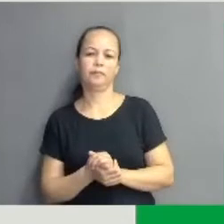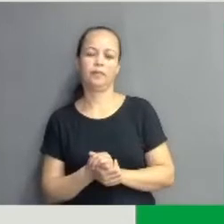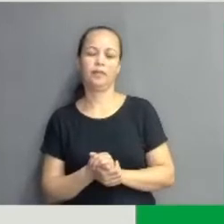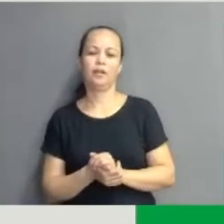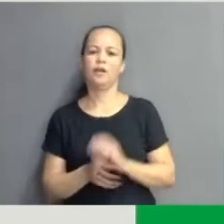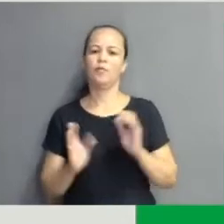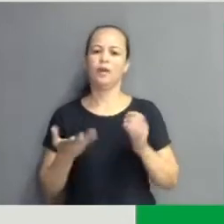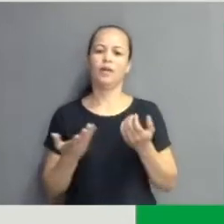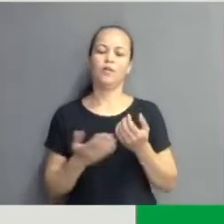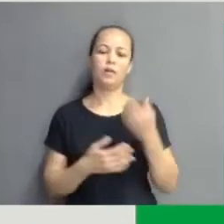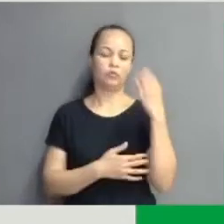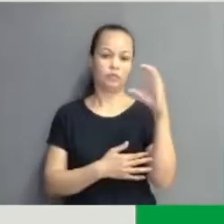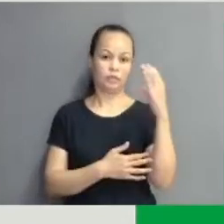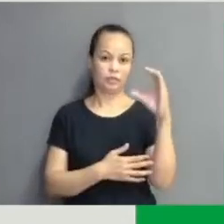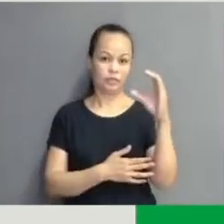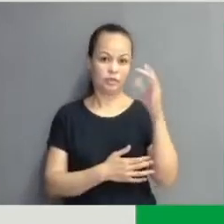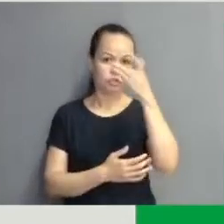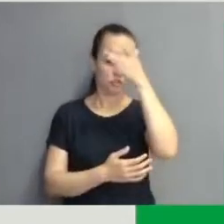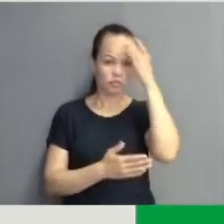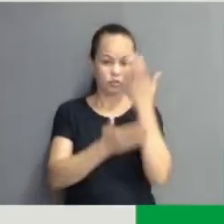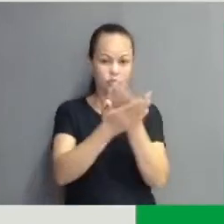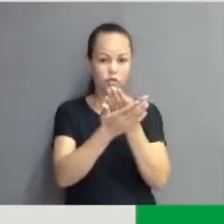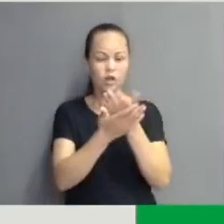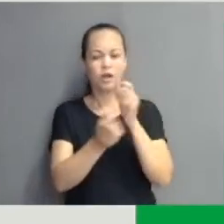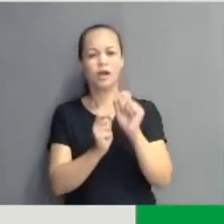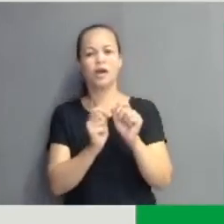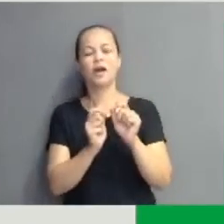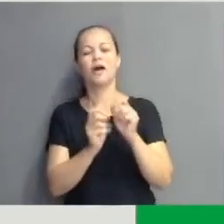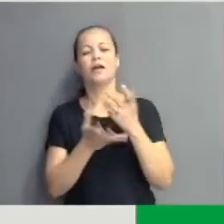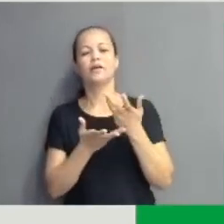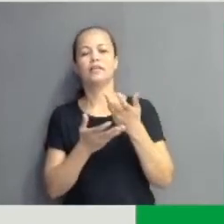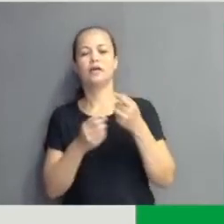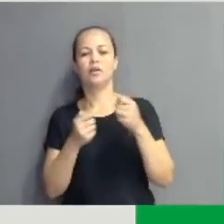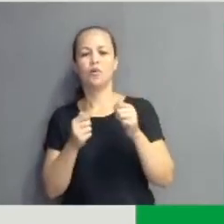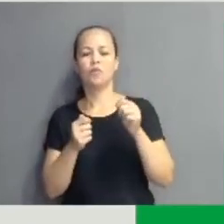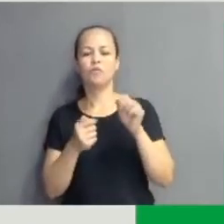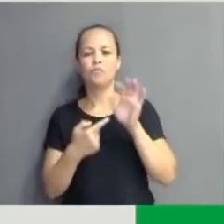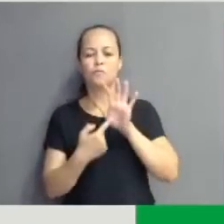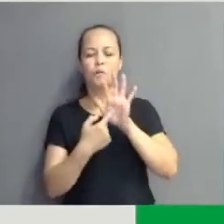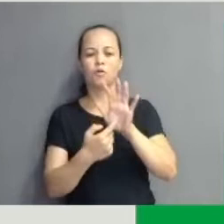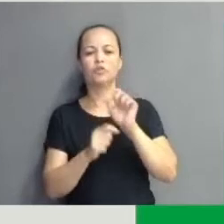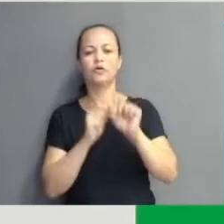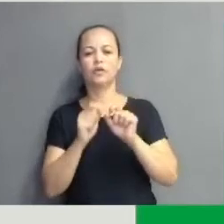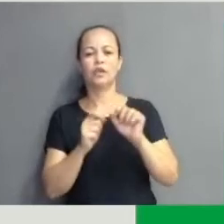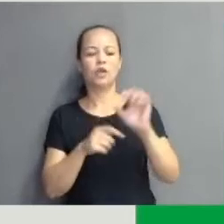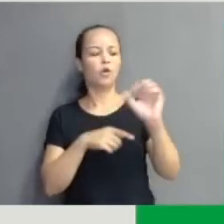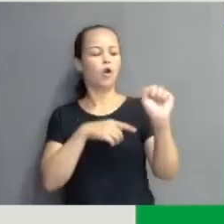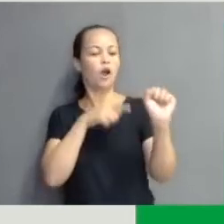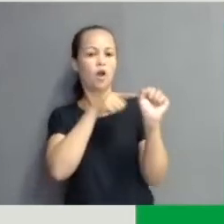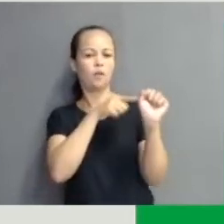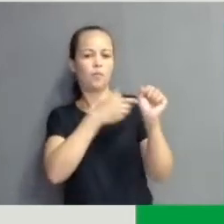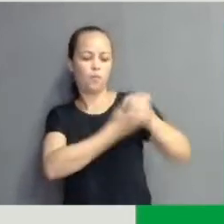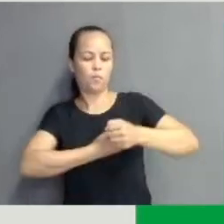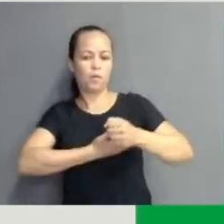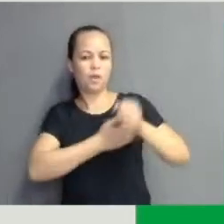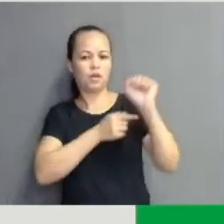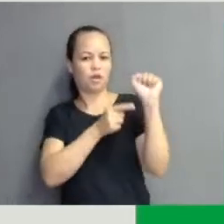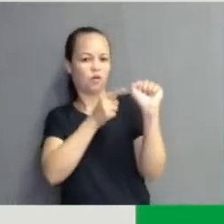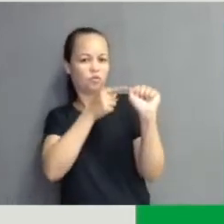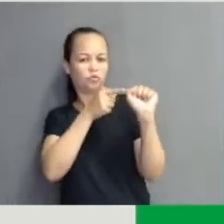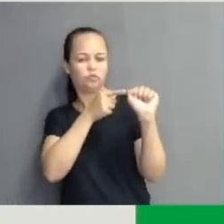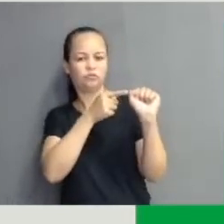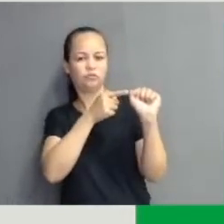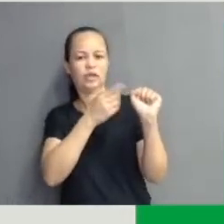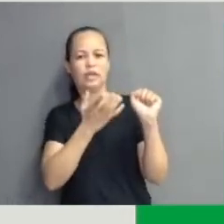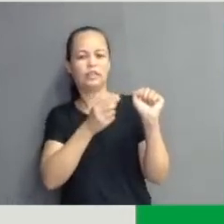os cientistas comprovam que os bebezinhos quando eles estão com a mãozinha fechada porque eles estão Famintos com muita fome